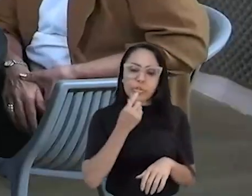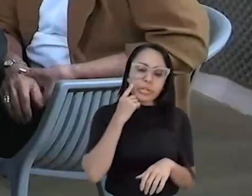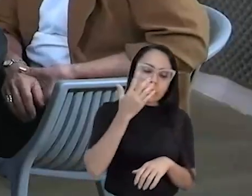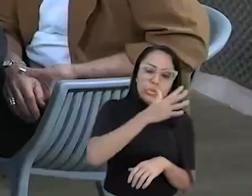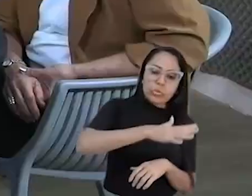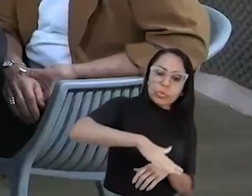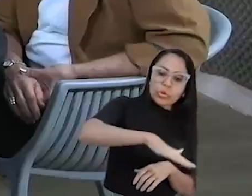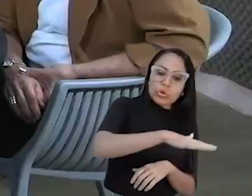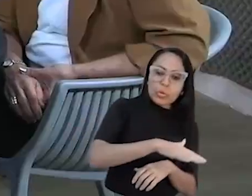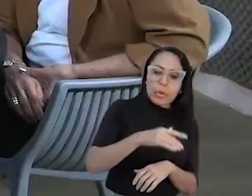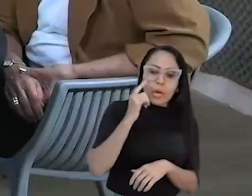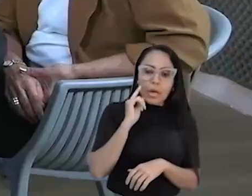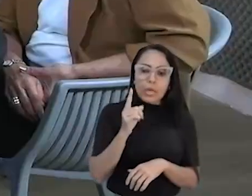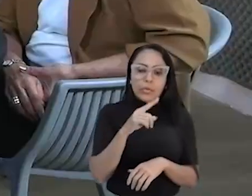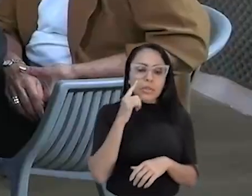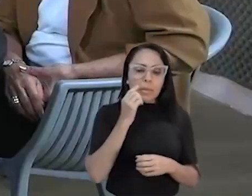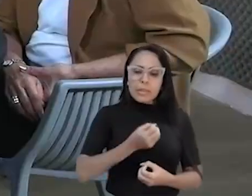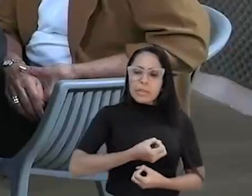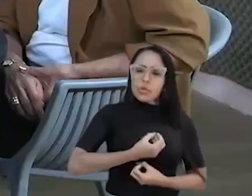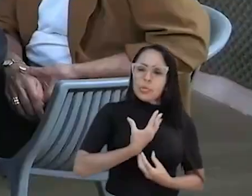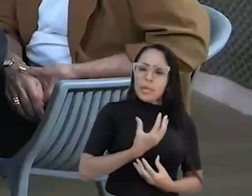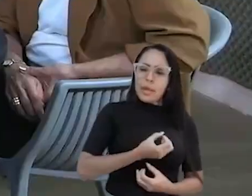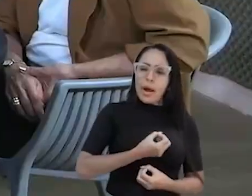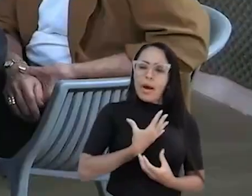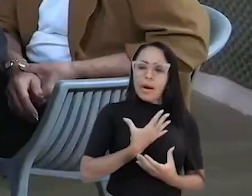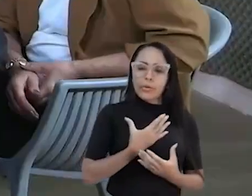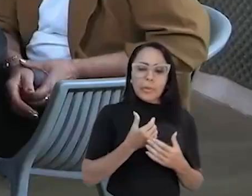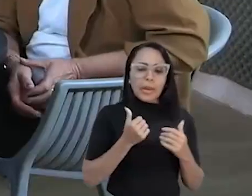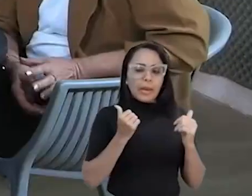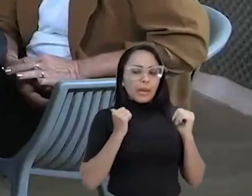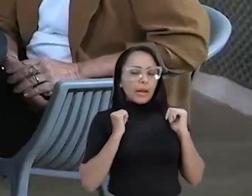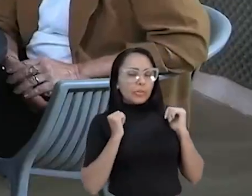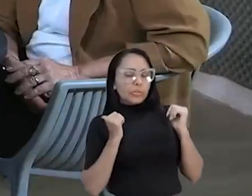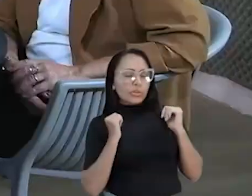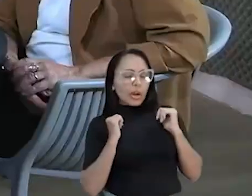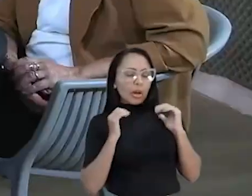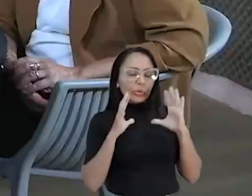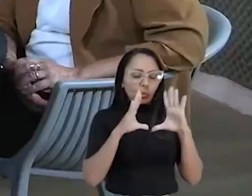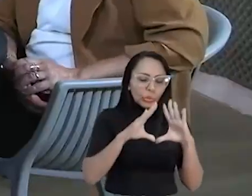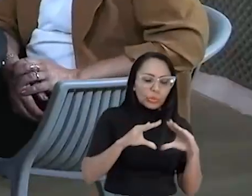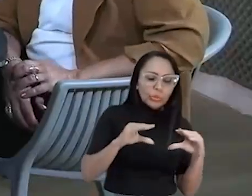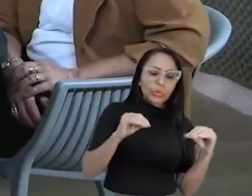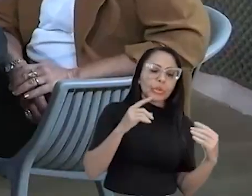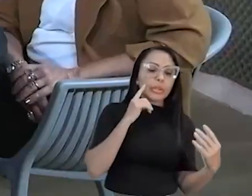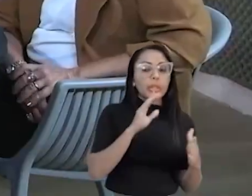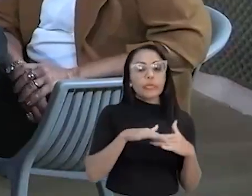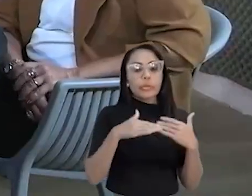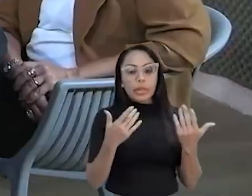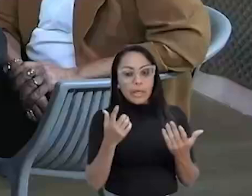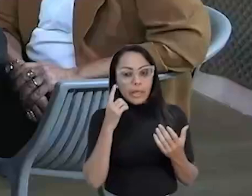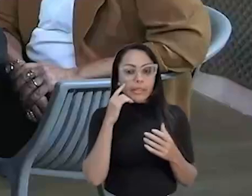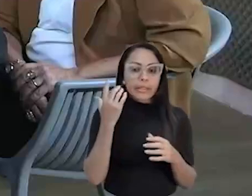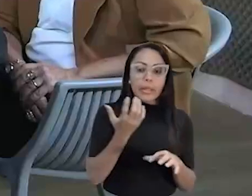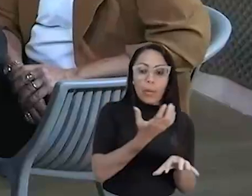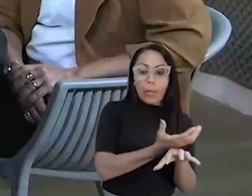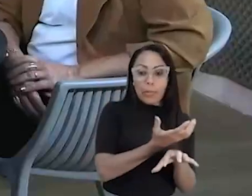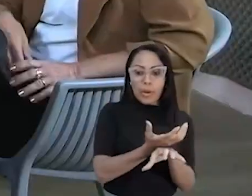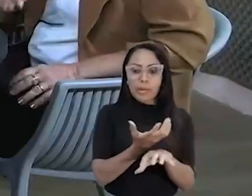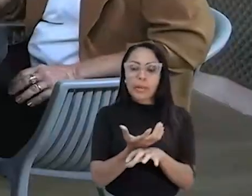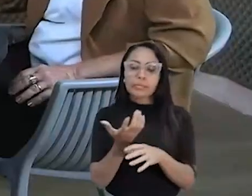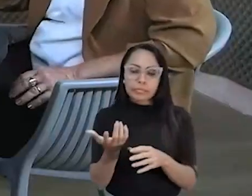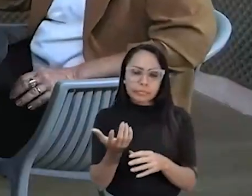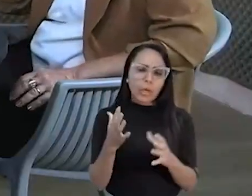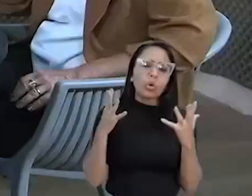espaço você mais inspirado, mais relaxado, etc. E tal. Mas enfim, eu acho que hoje em dia, quem é que não tem uma planta viva ou morta dentro de